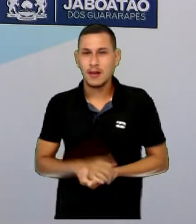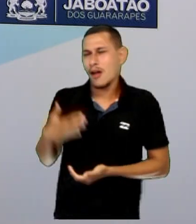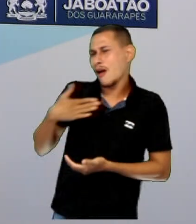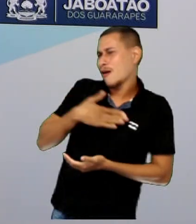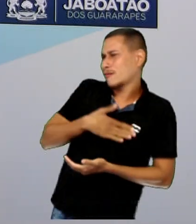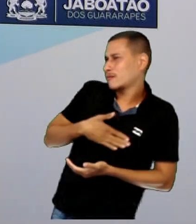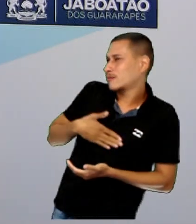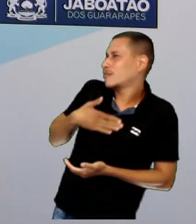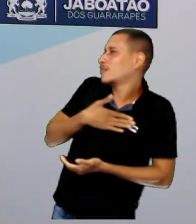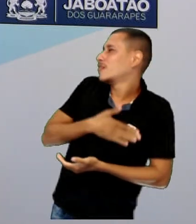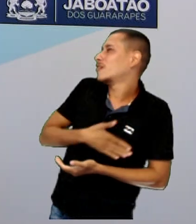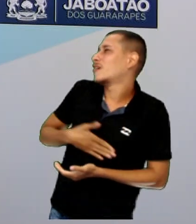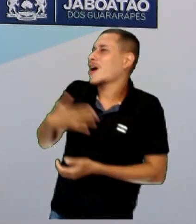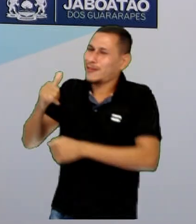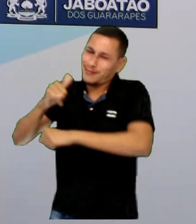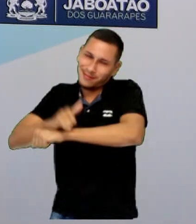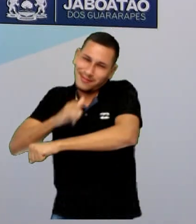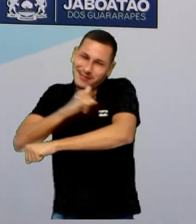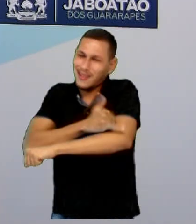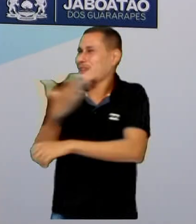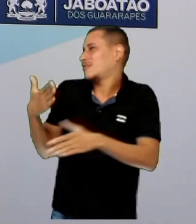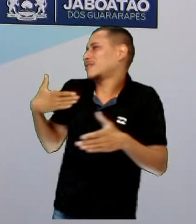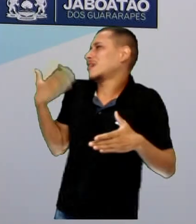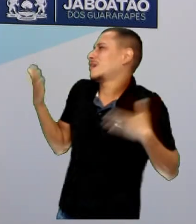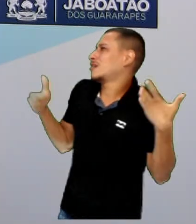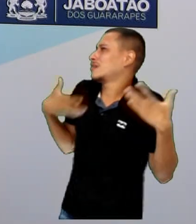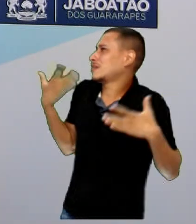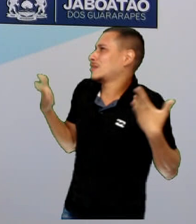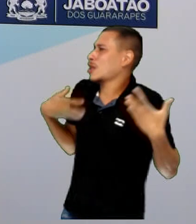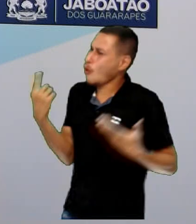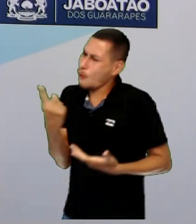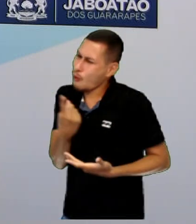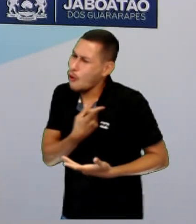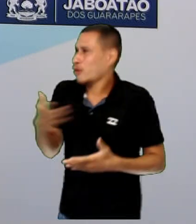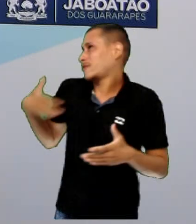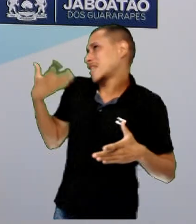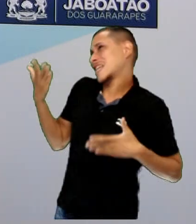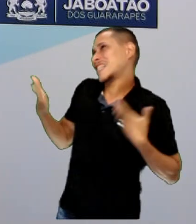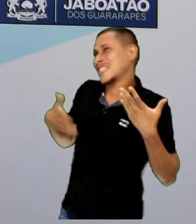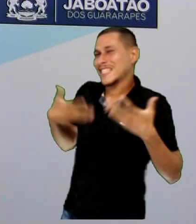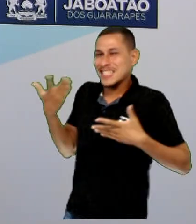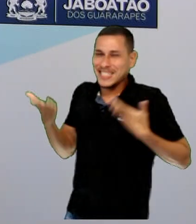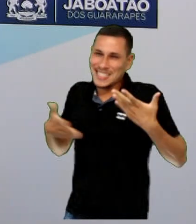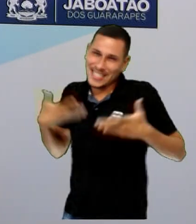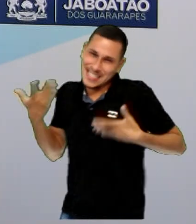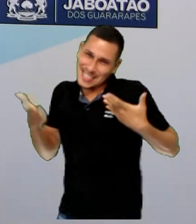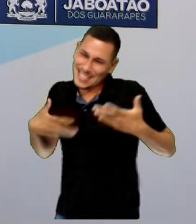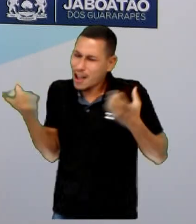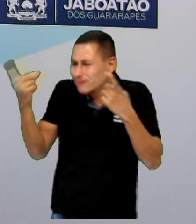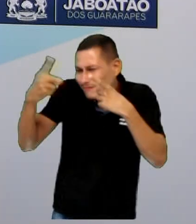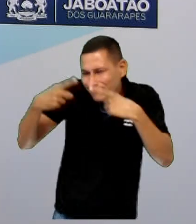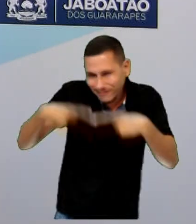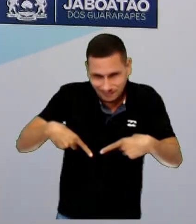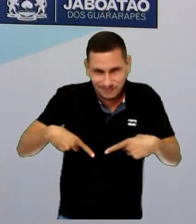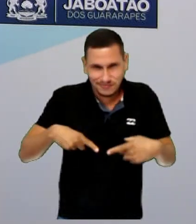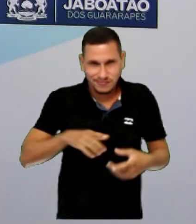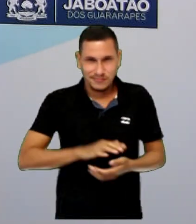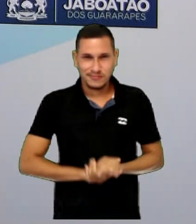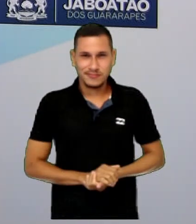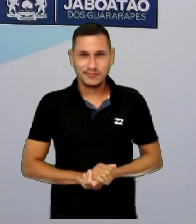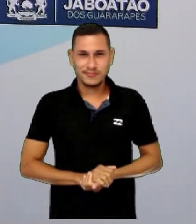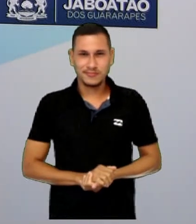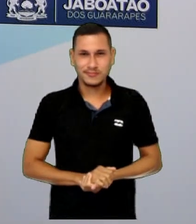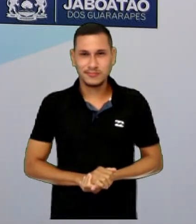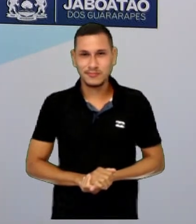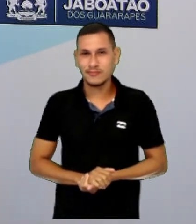chuva cai, o sapo fica contente, que até alegra a gente com seu desafio.